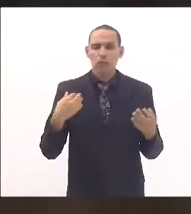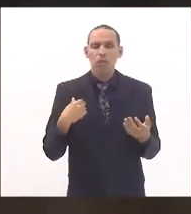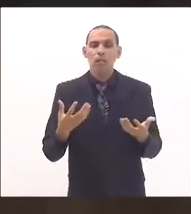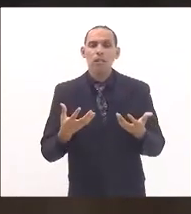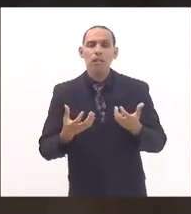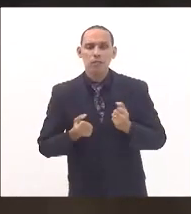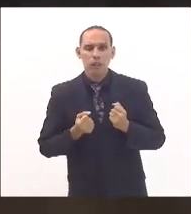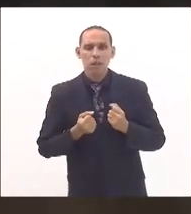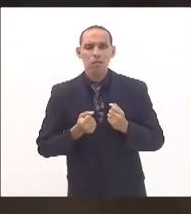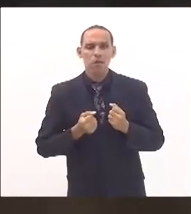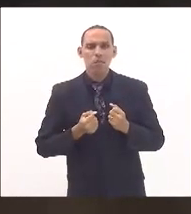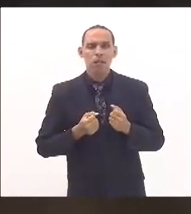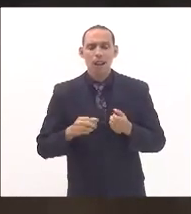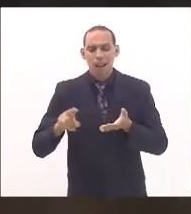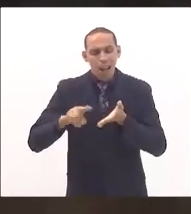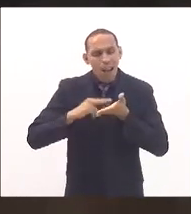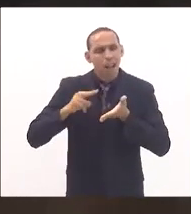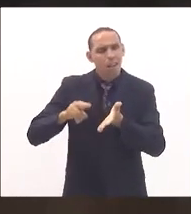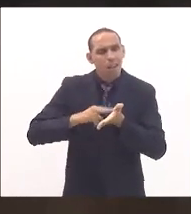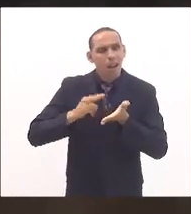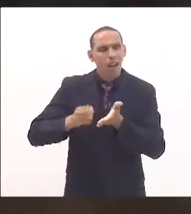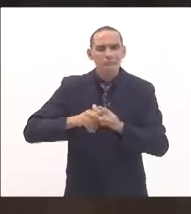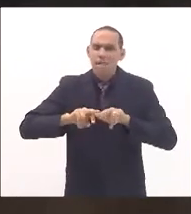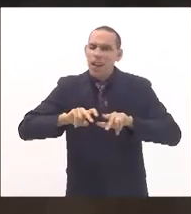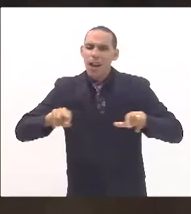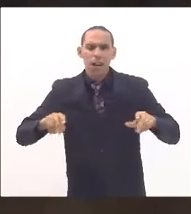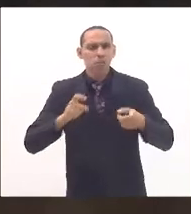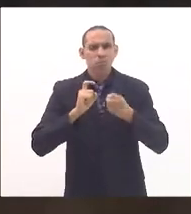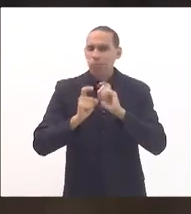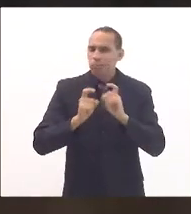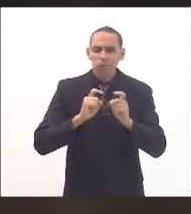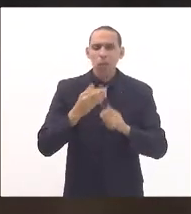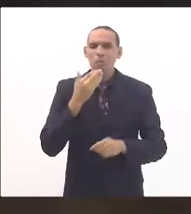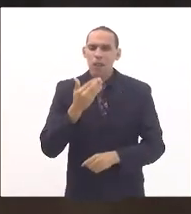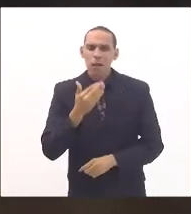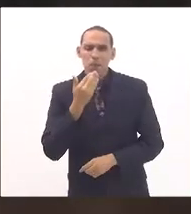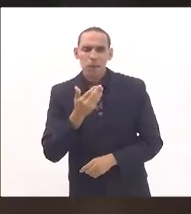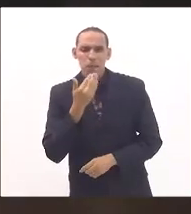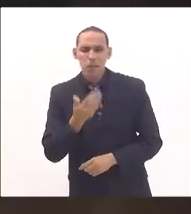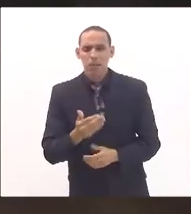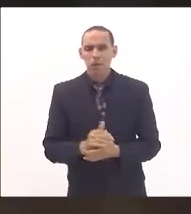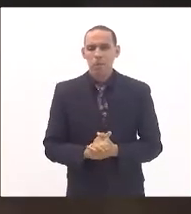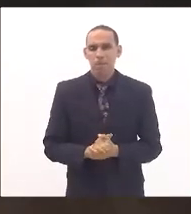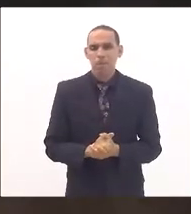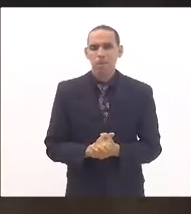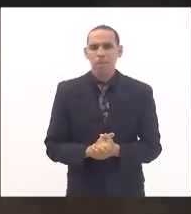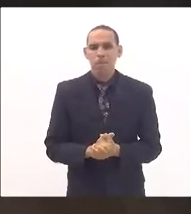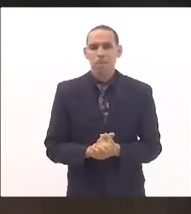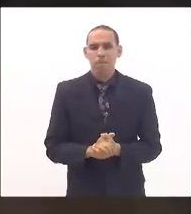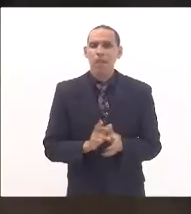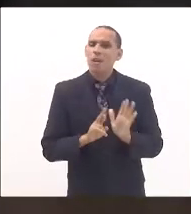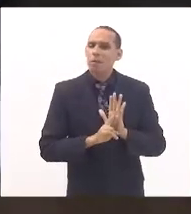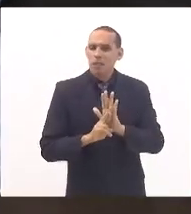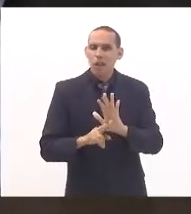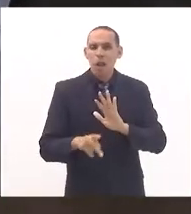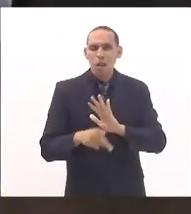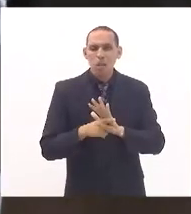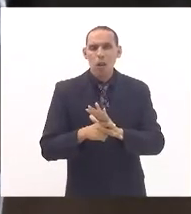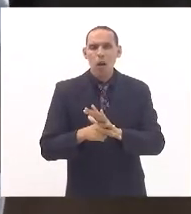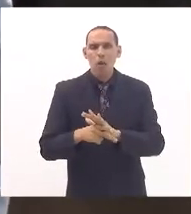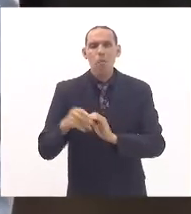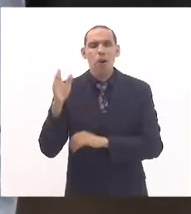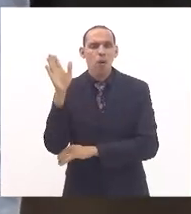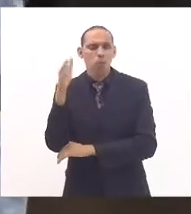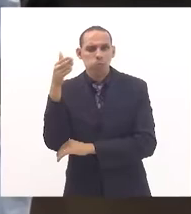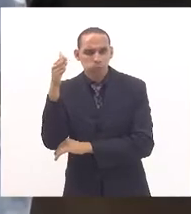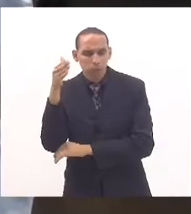recebendo diversas cartas e pedidos de reuniões, recebi do representante do setor de hotelaria. Por